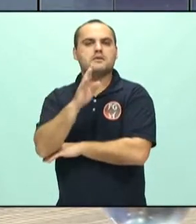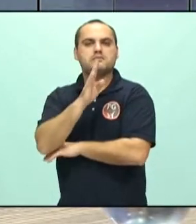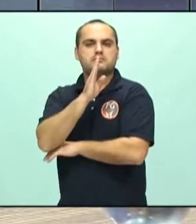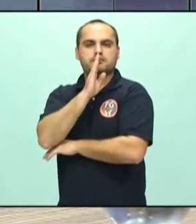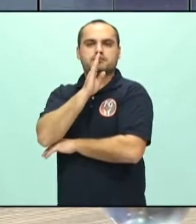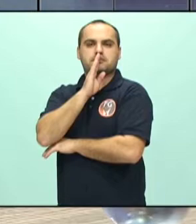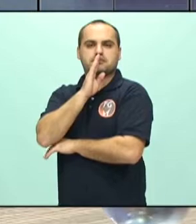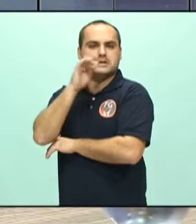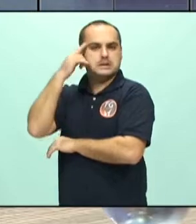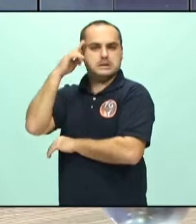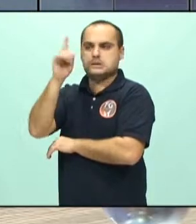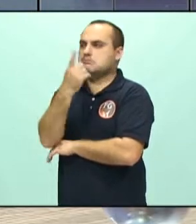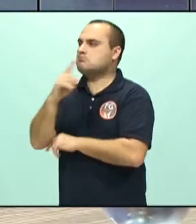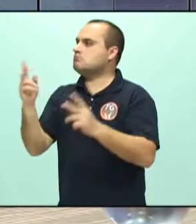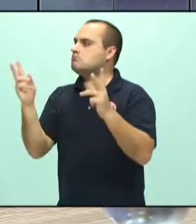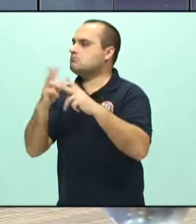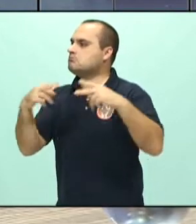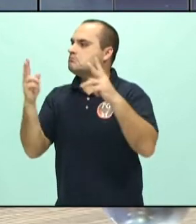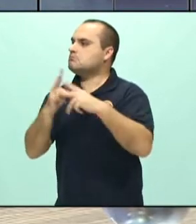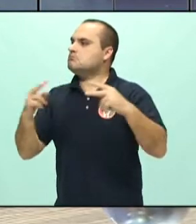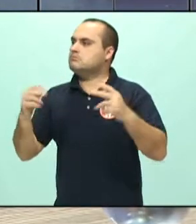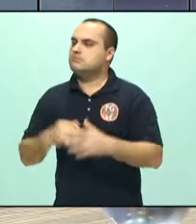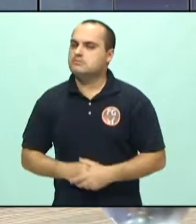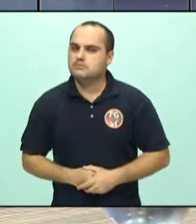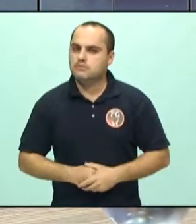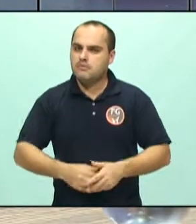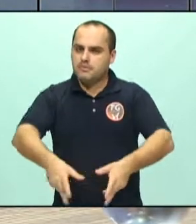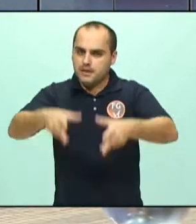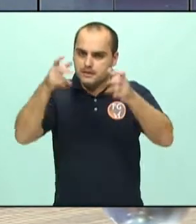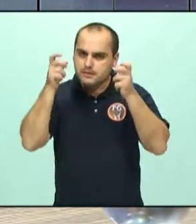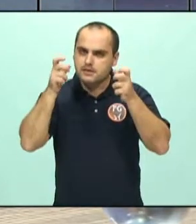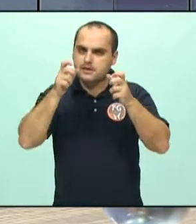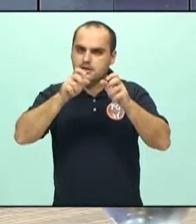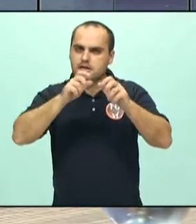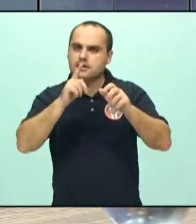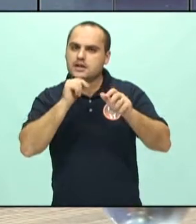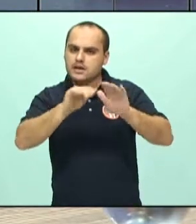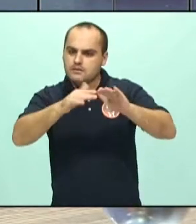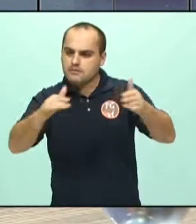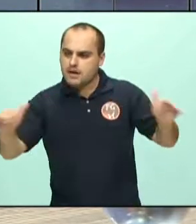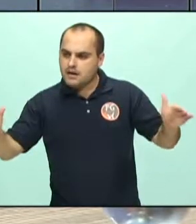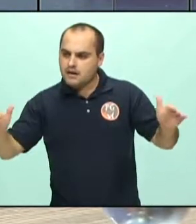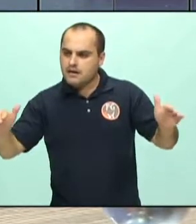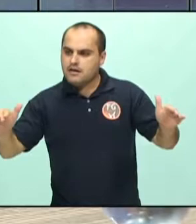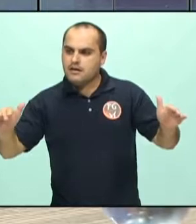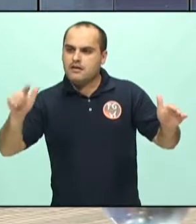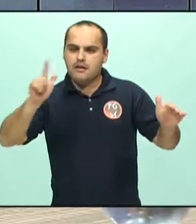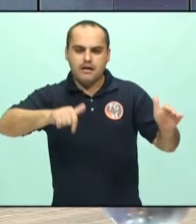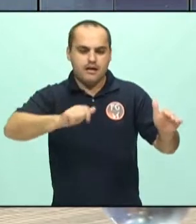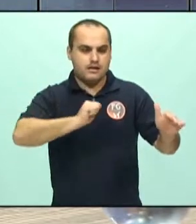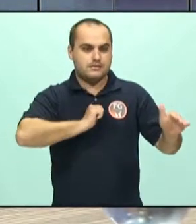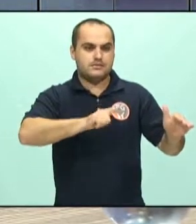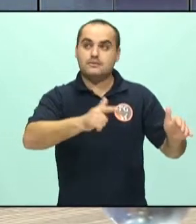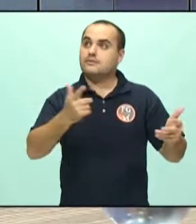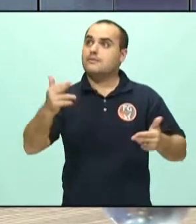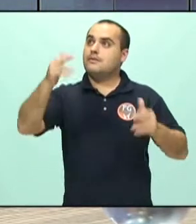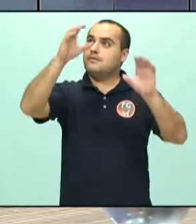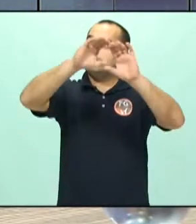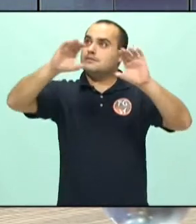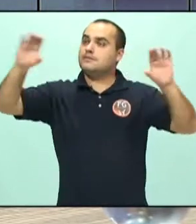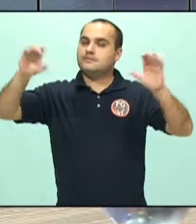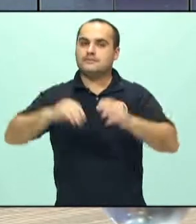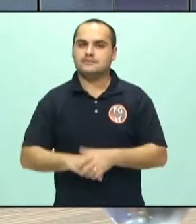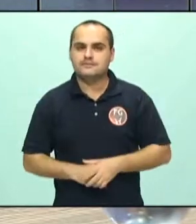vento. Percebi, por exemplo, que o silêncio do mar sem ondas é mais azul do que o céu sem nuvens, que os vagalumes são mais intermitentes do que